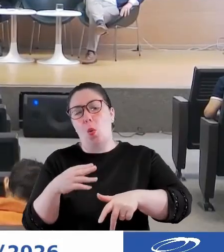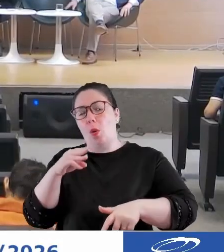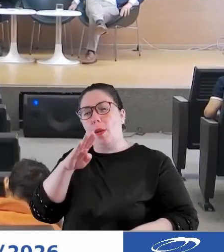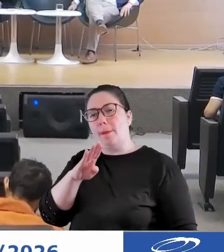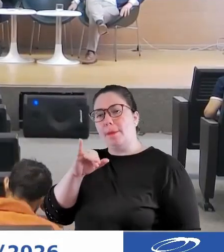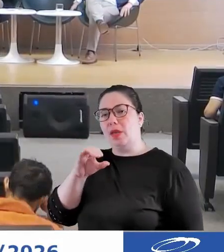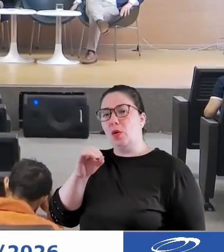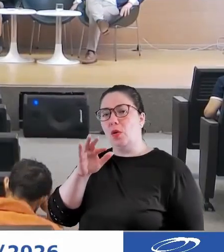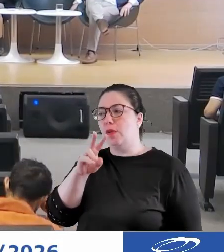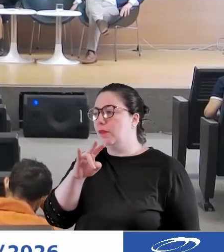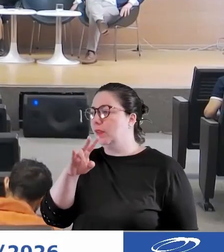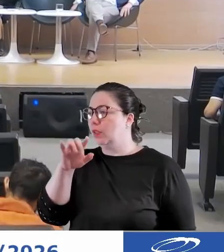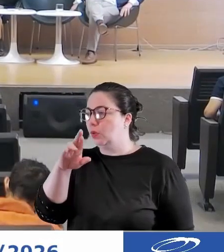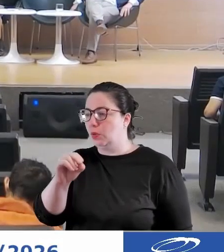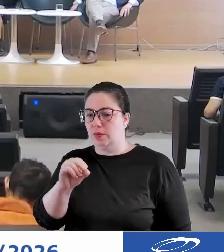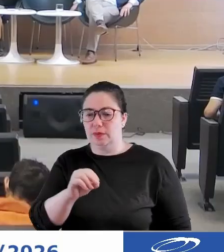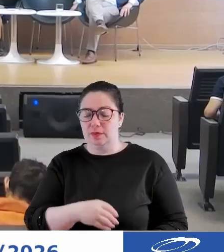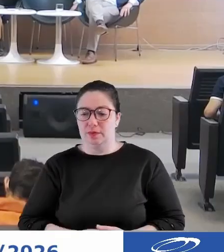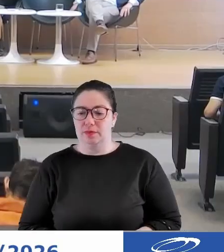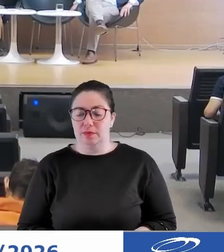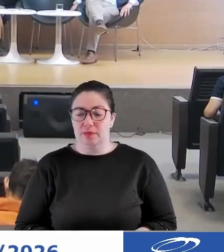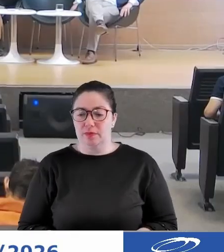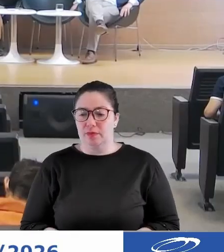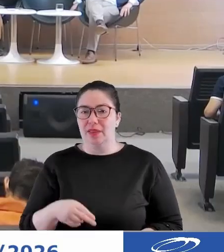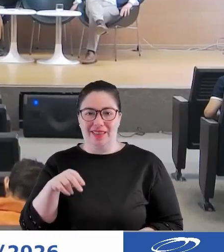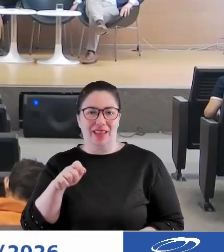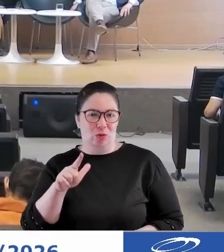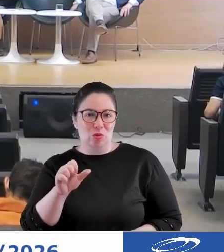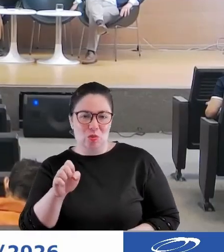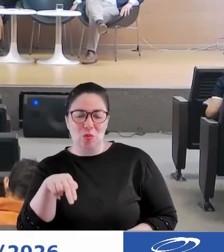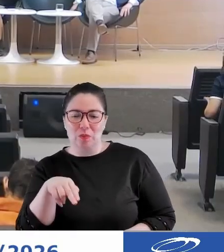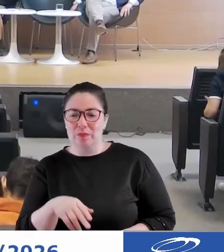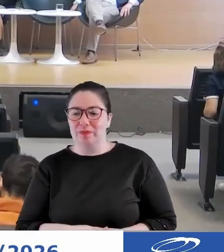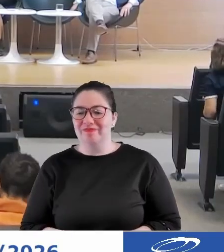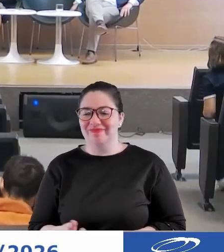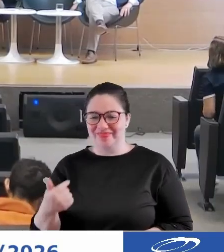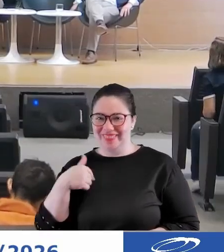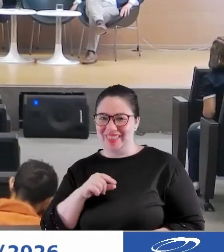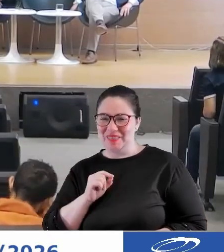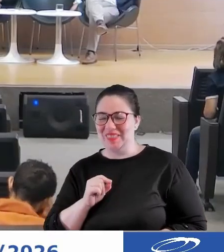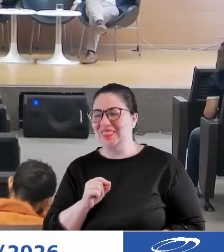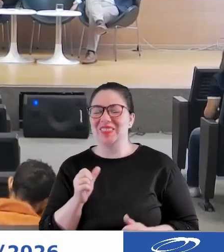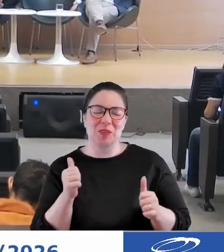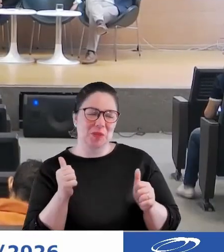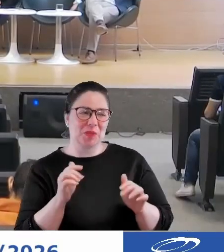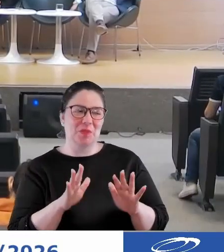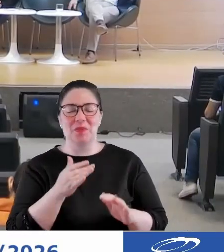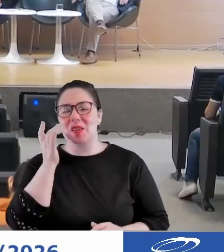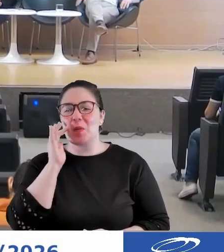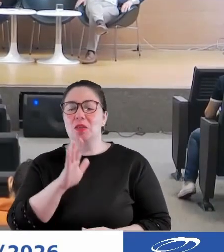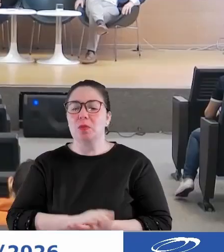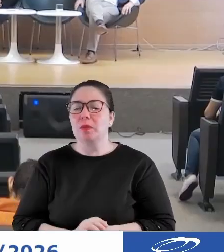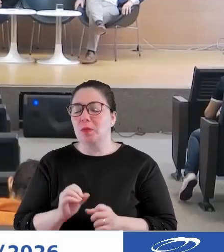Não, é para o... desculpa. Acho que talvez seja para mim essa. É para você, eu acho que eu comentei sobre o biofilme. Isso. É que